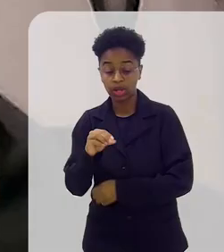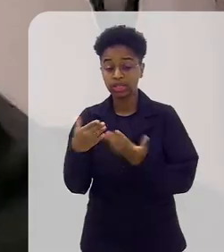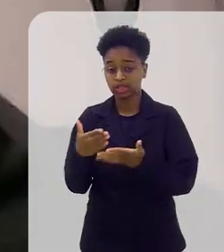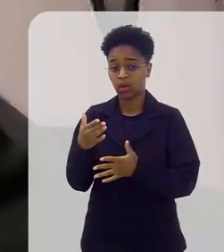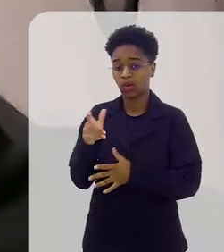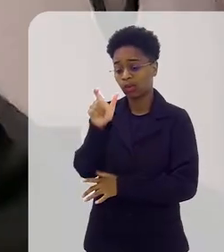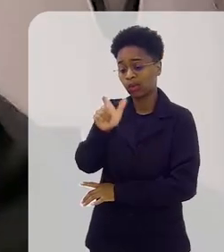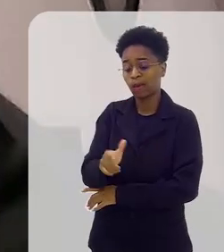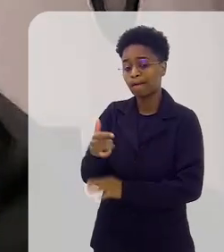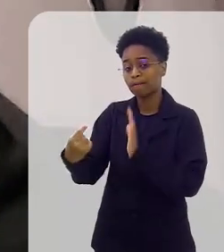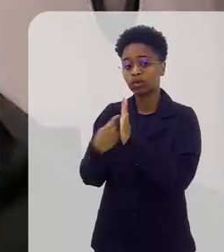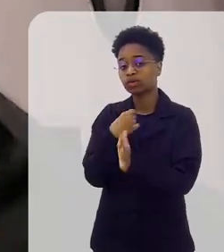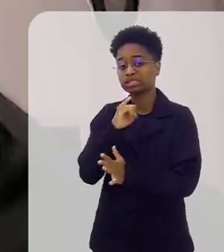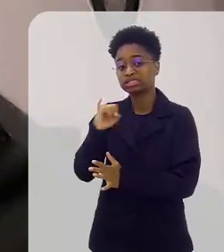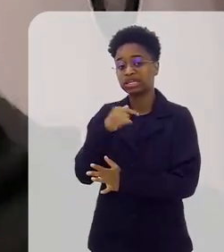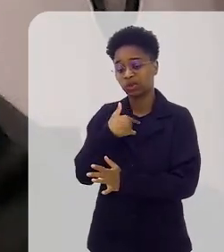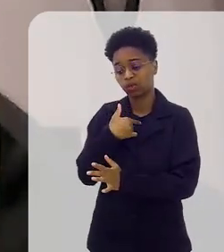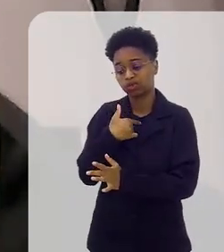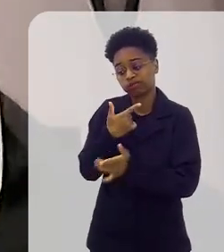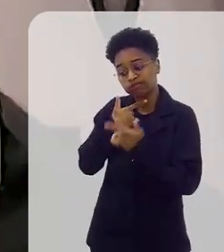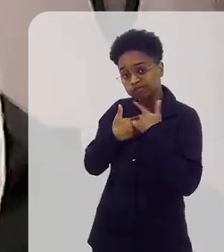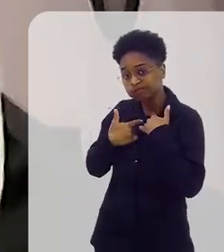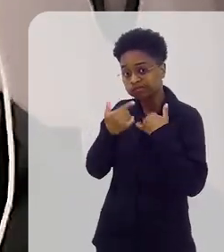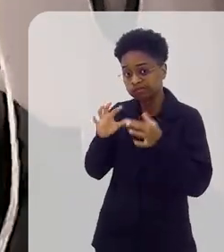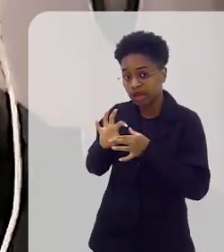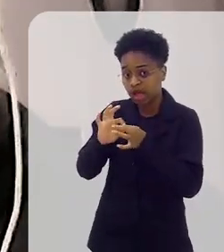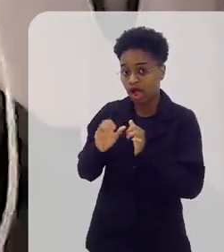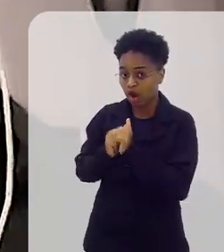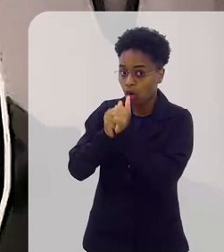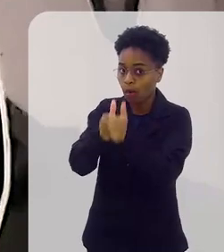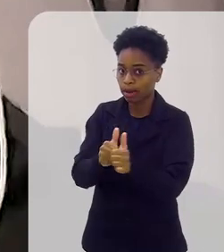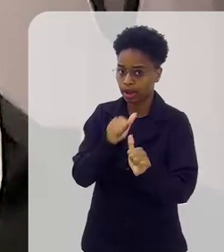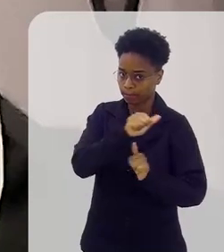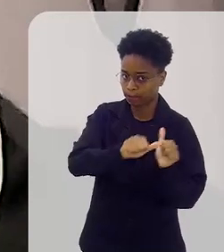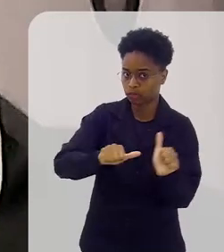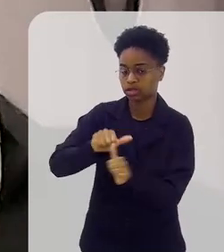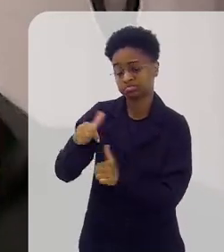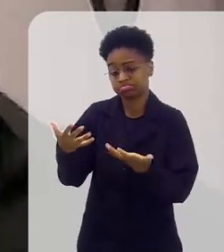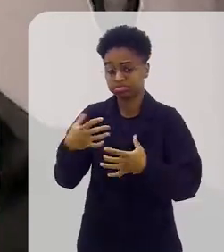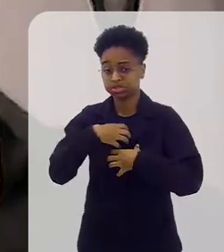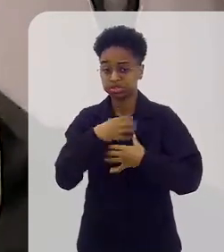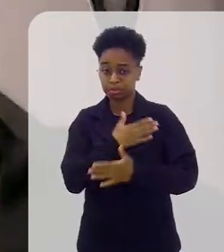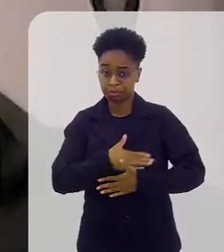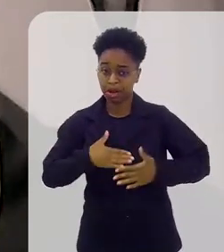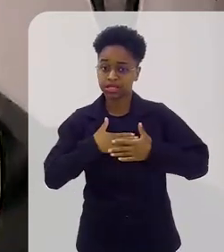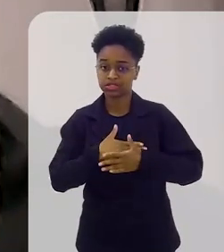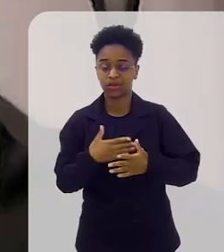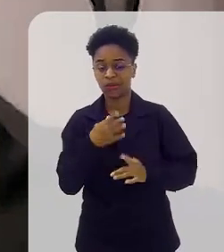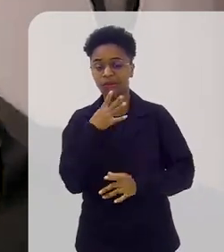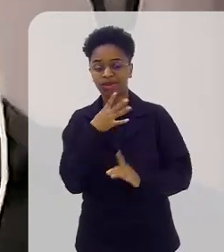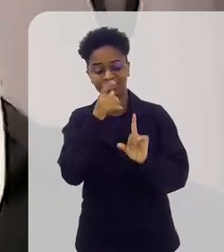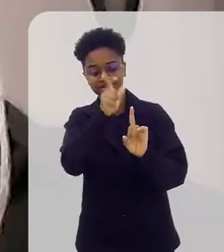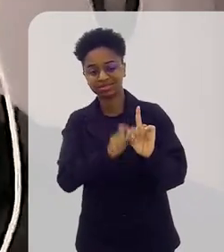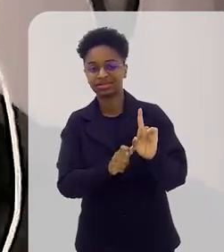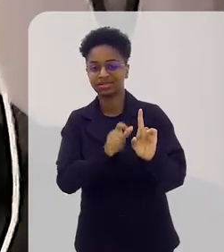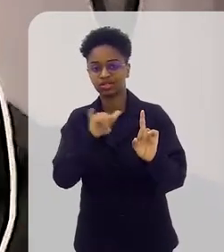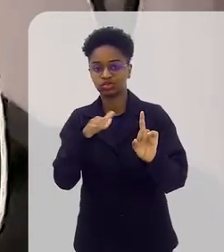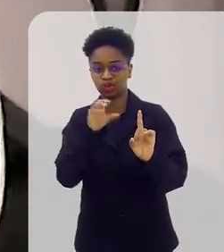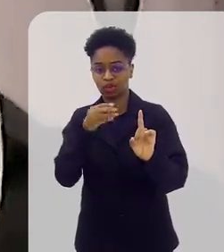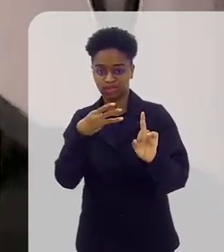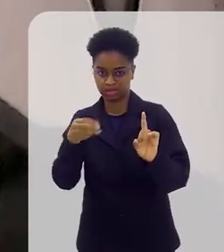Carlos Monasco perguntou se eu não gostaria de fazer essa transição, porque eu já conhecia a escola, já estava lá 3 anos. Aí foi um prazer muito grande para mim